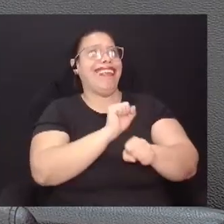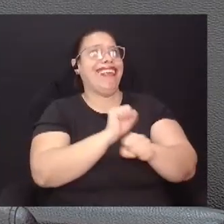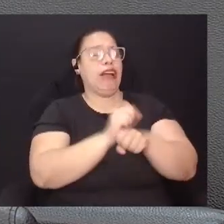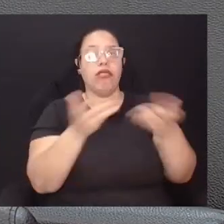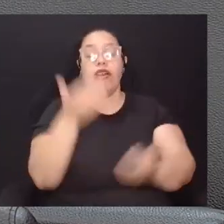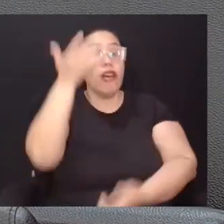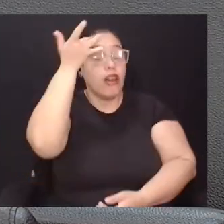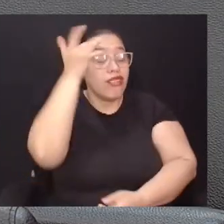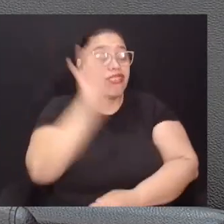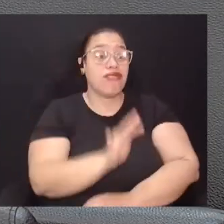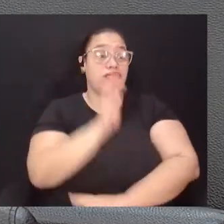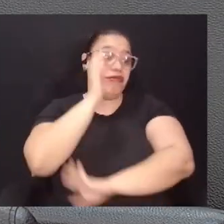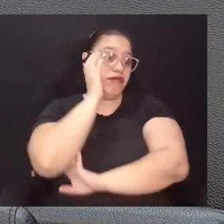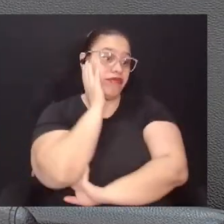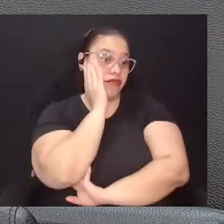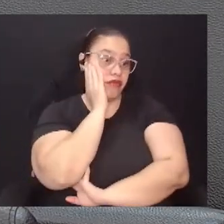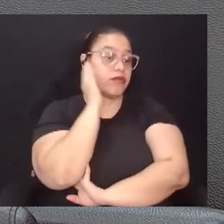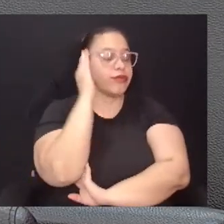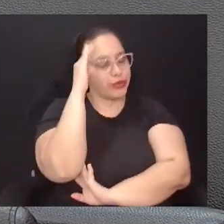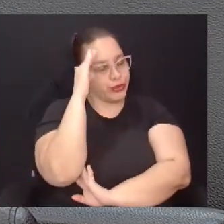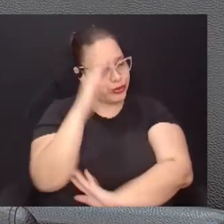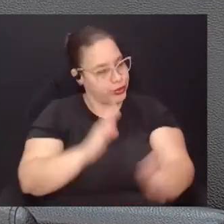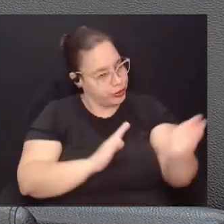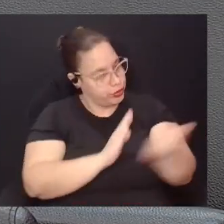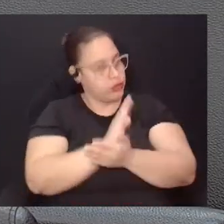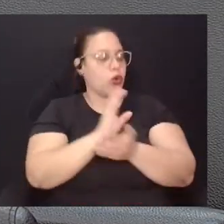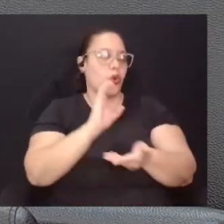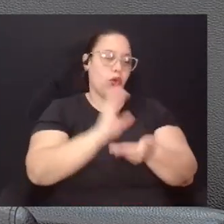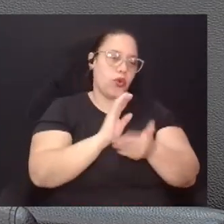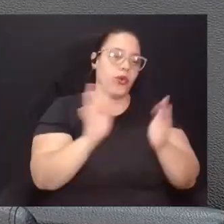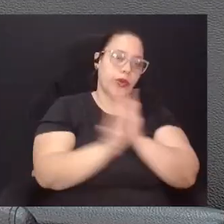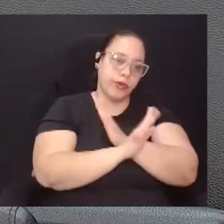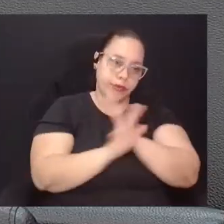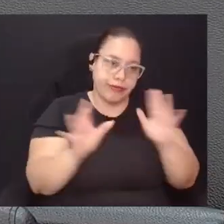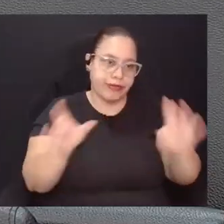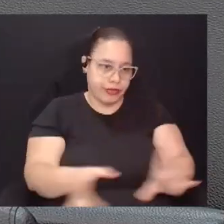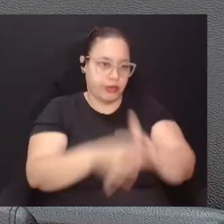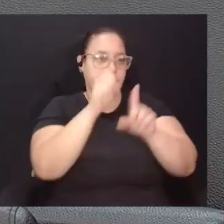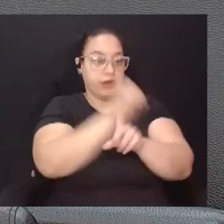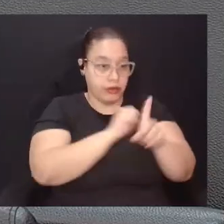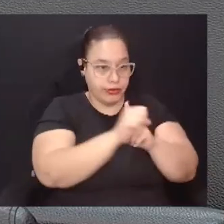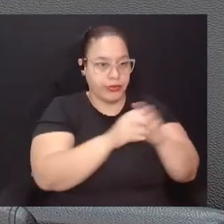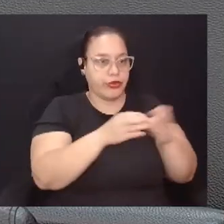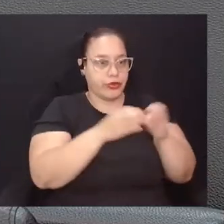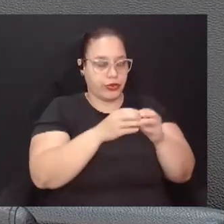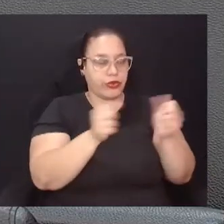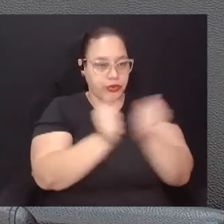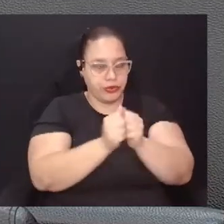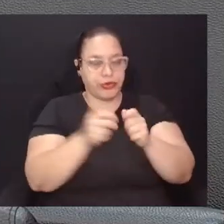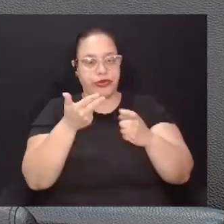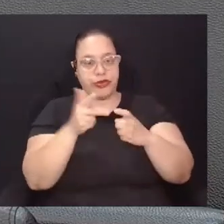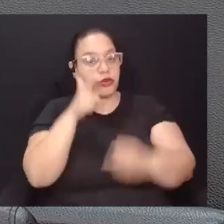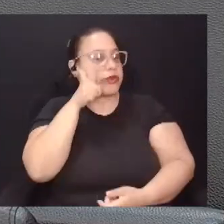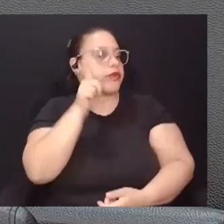também não compreende por que isso está acontecendo. E a gente acredita que passando pelo Conselho de Mobilidade Urbana, que é justamente essa união da sociedade civil com o